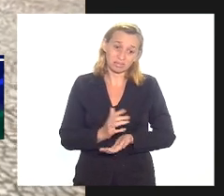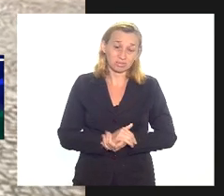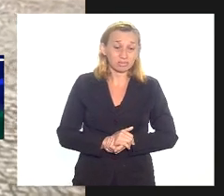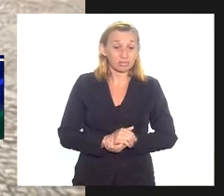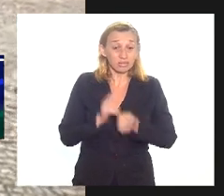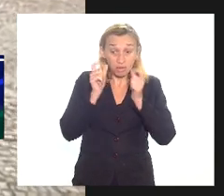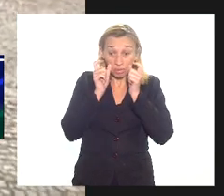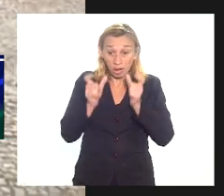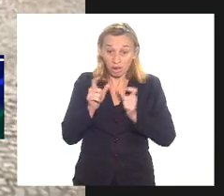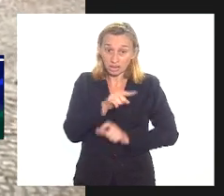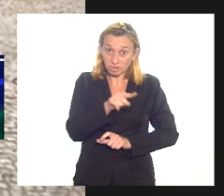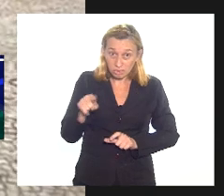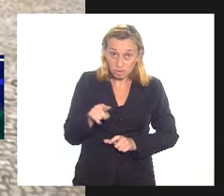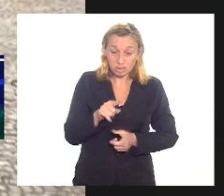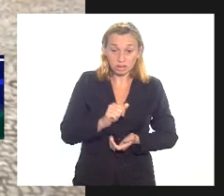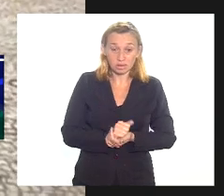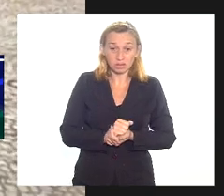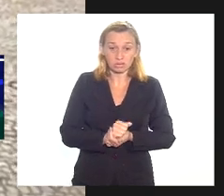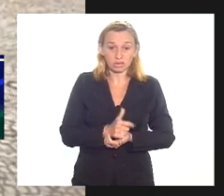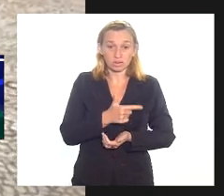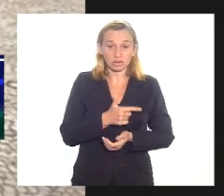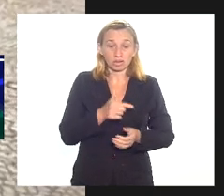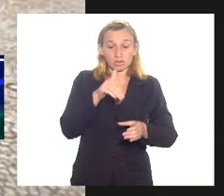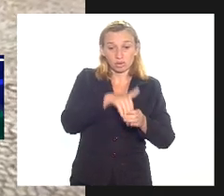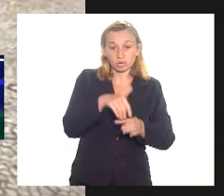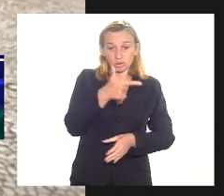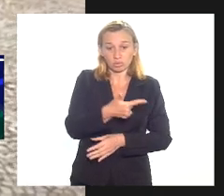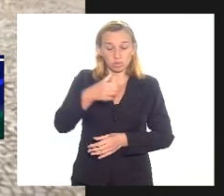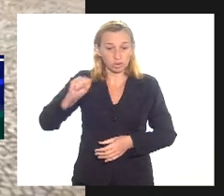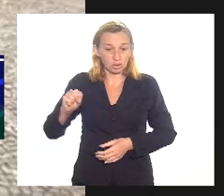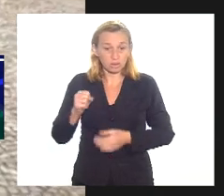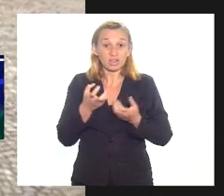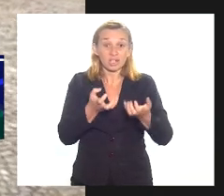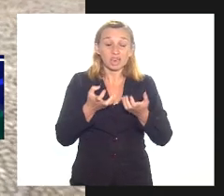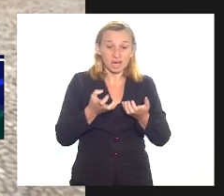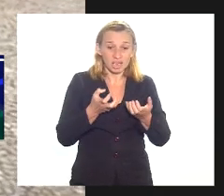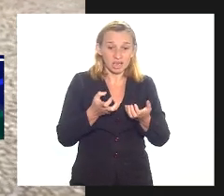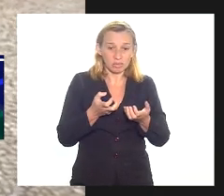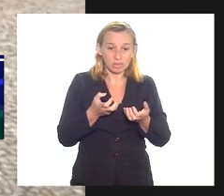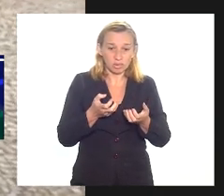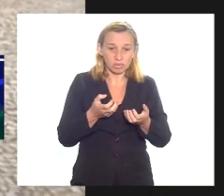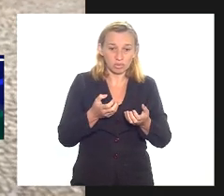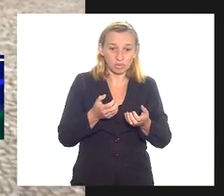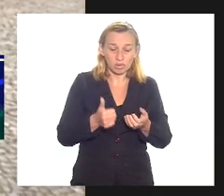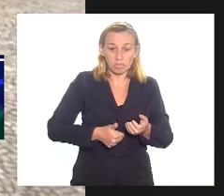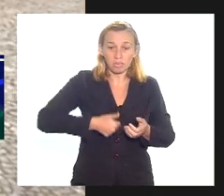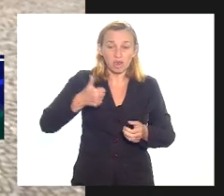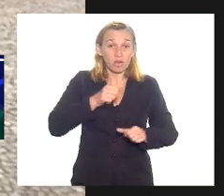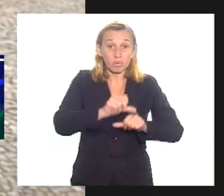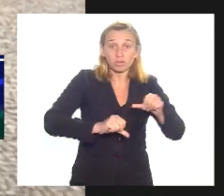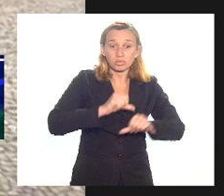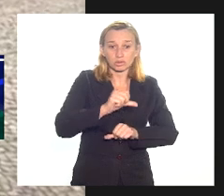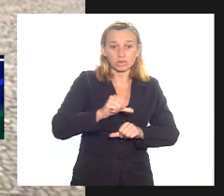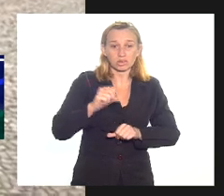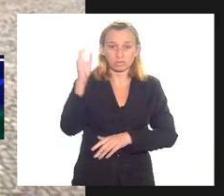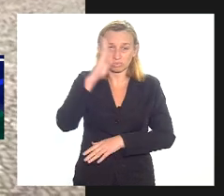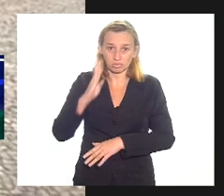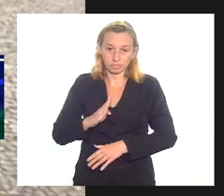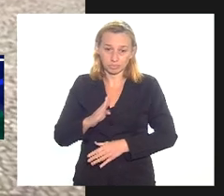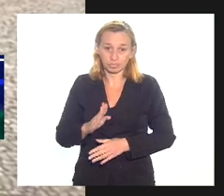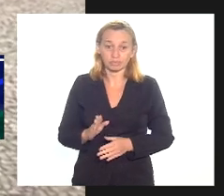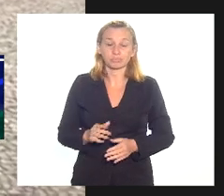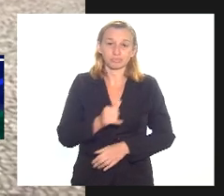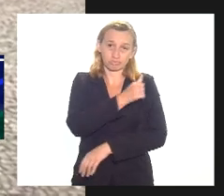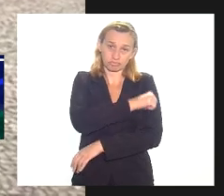aqui o alerta a você que votou em 2018, querendo uma ruptura, querendo uma mudança no Brasil e no